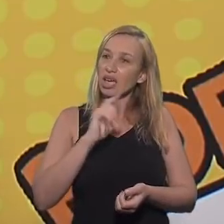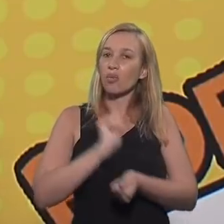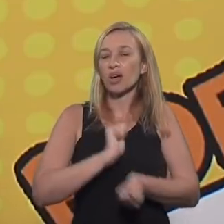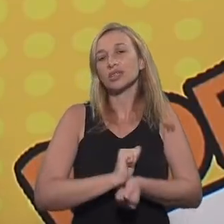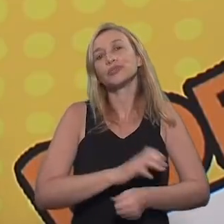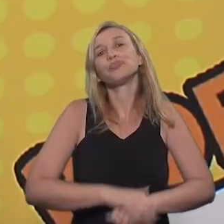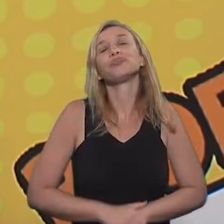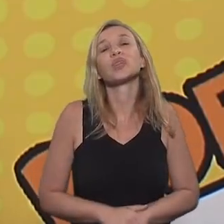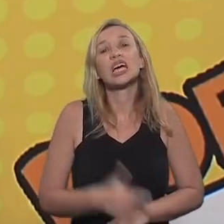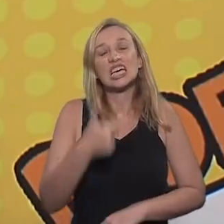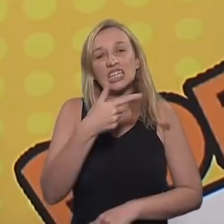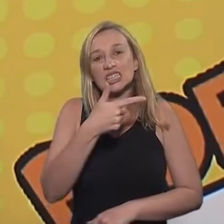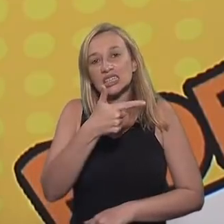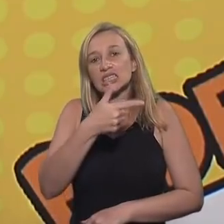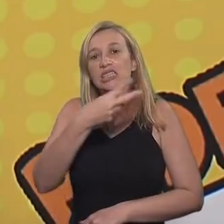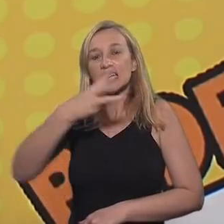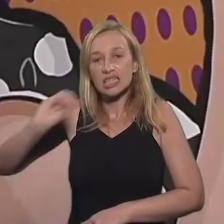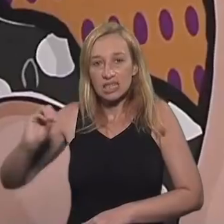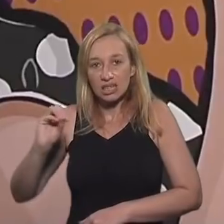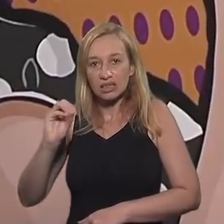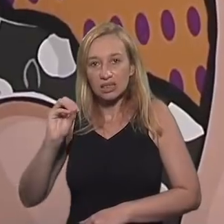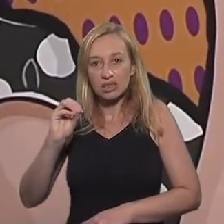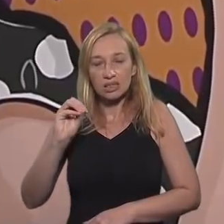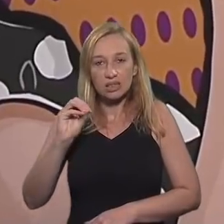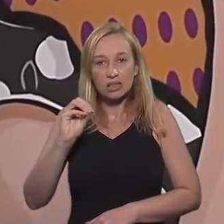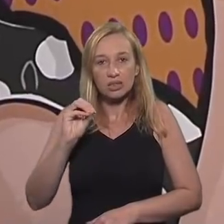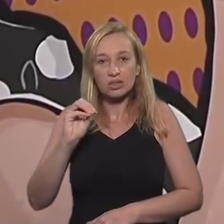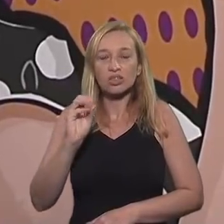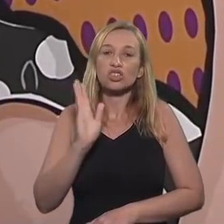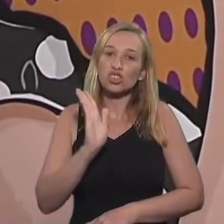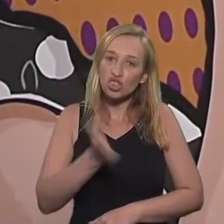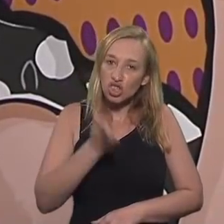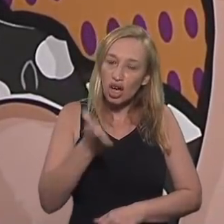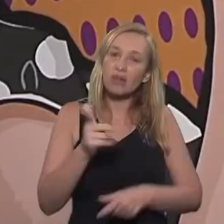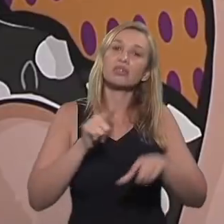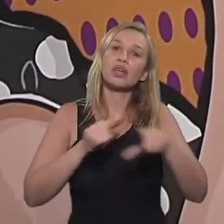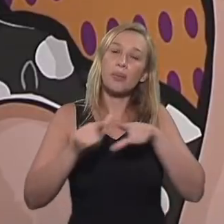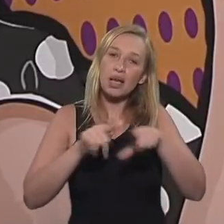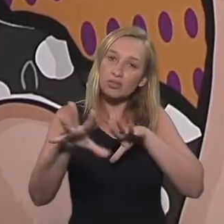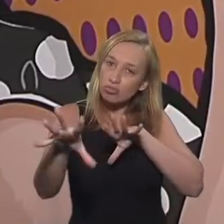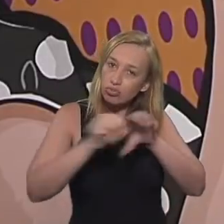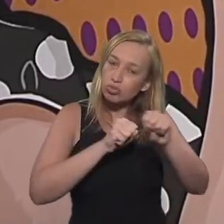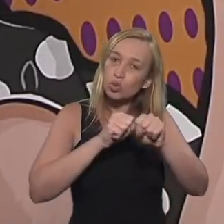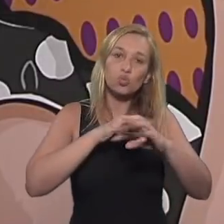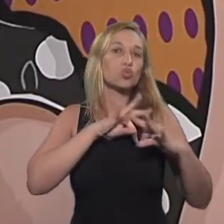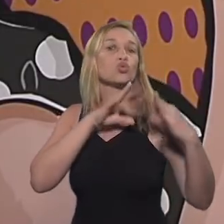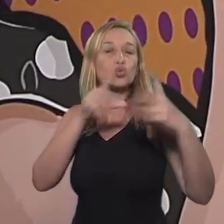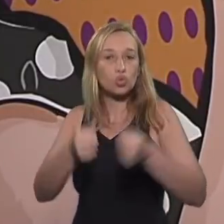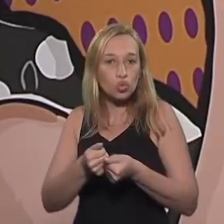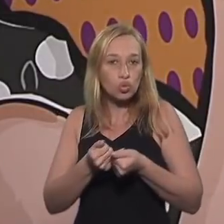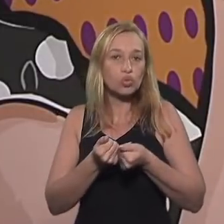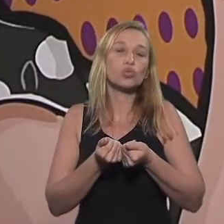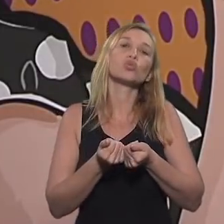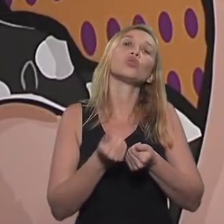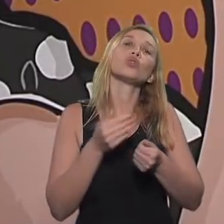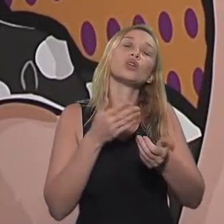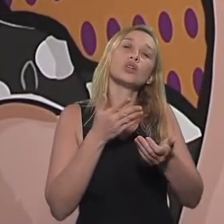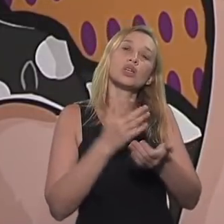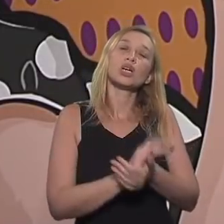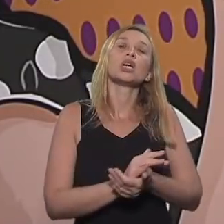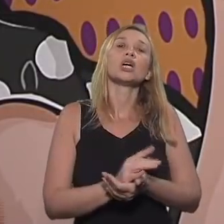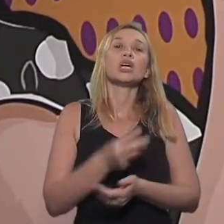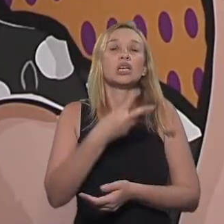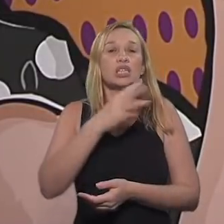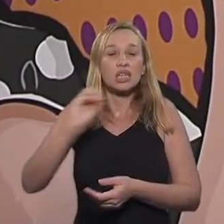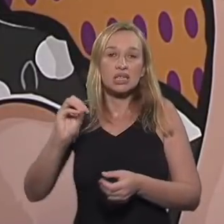vagas ainda tem em disponibilidade? 300 já estão trabalhando, né? Já concluíram o curso, algumas estão